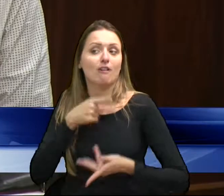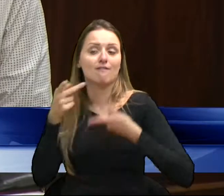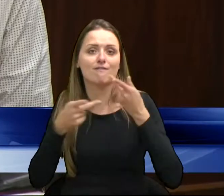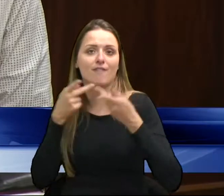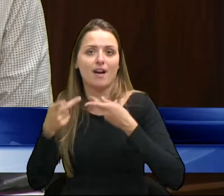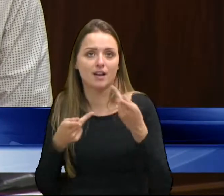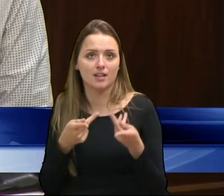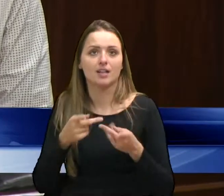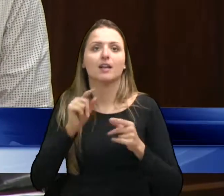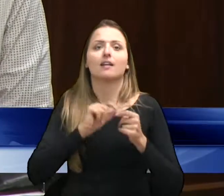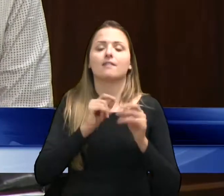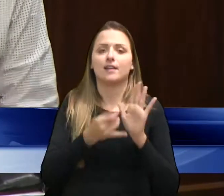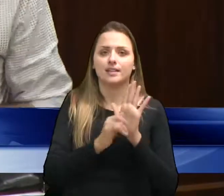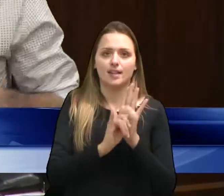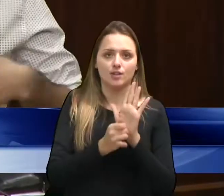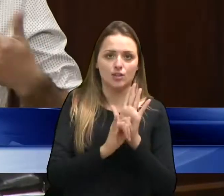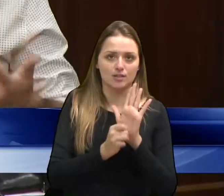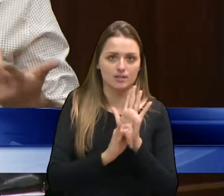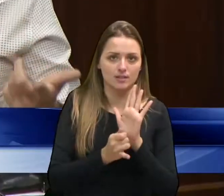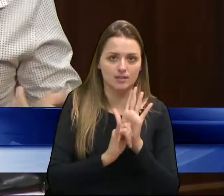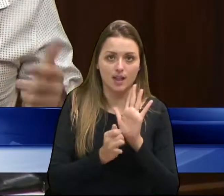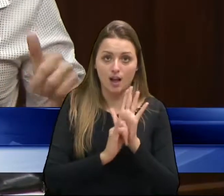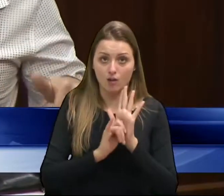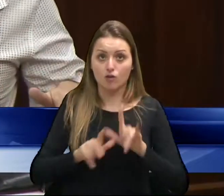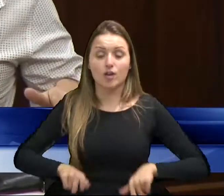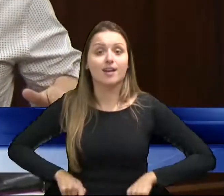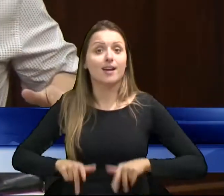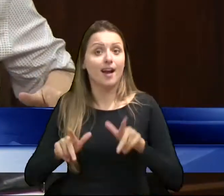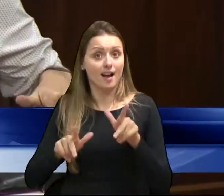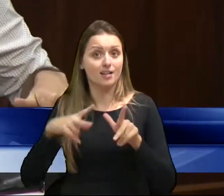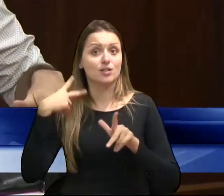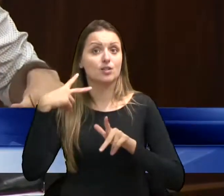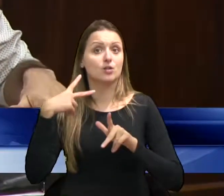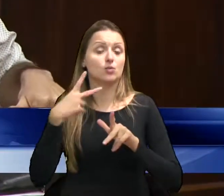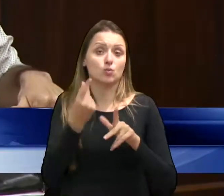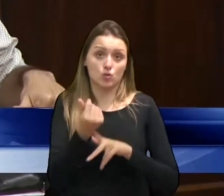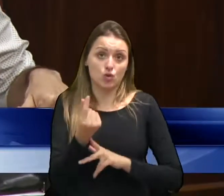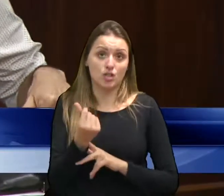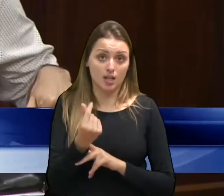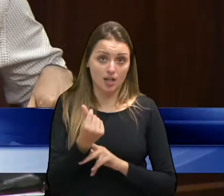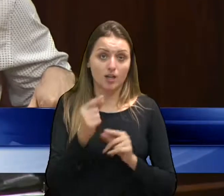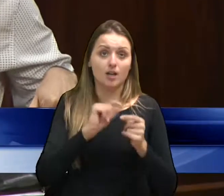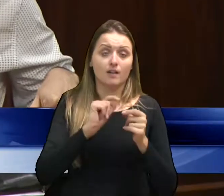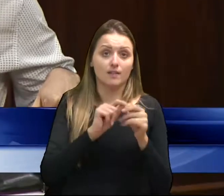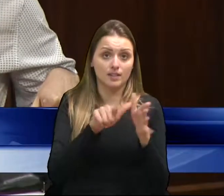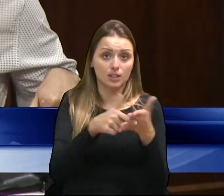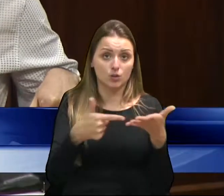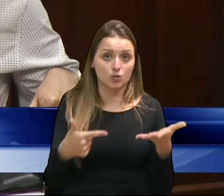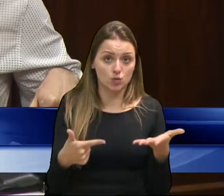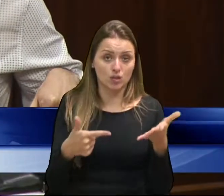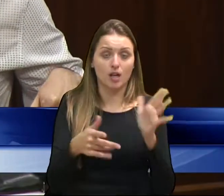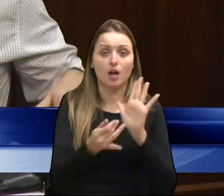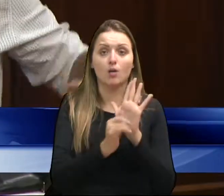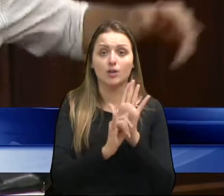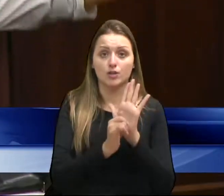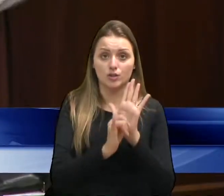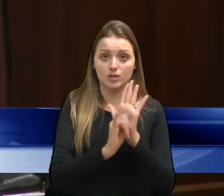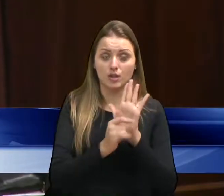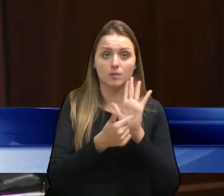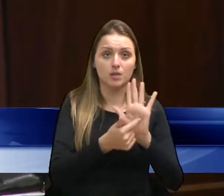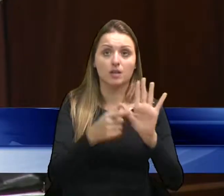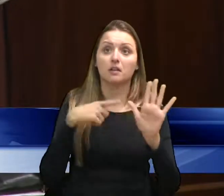Foi feito edital, foi publicado, foi gasto o dinheiro da Câmara de Vereadores publicando edital no jornal de circulação.